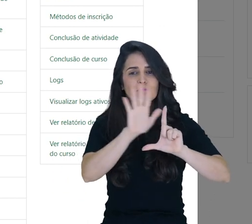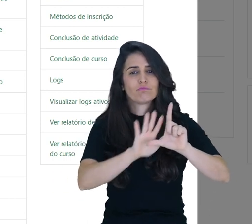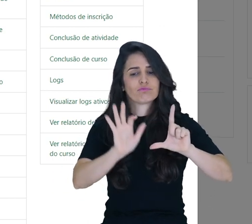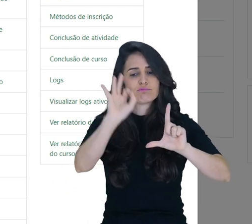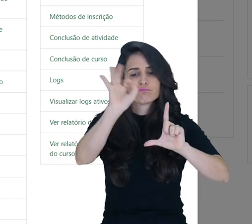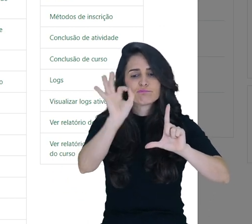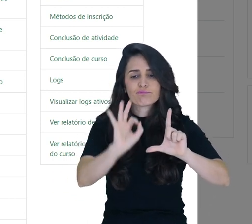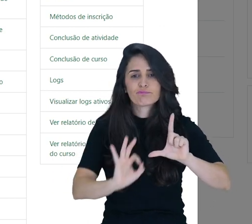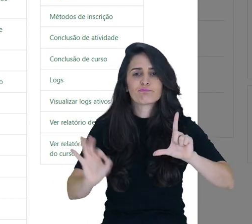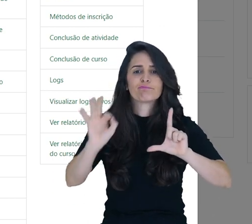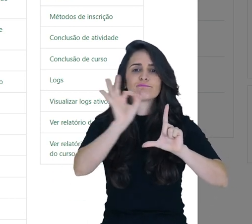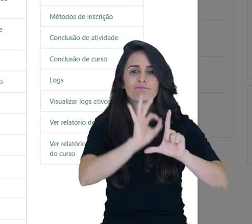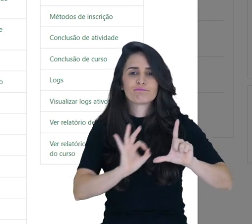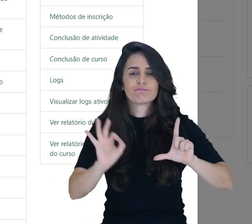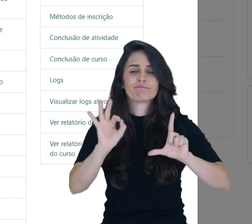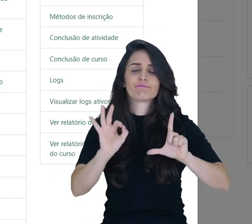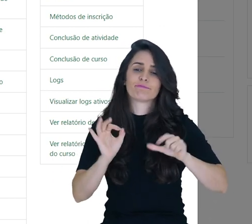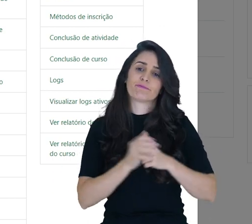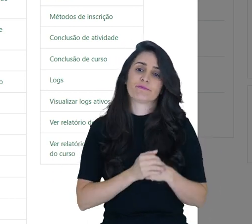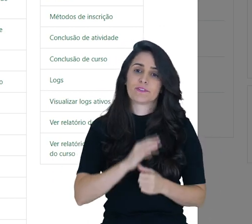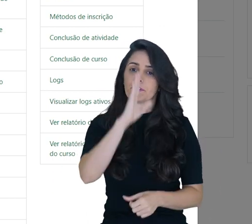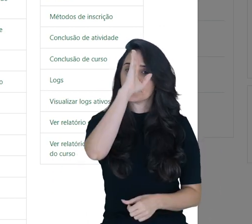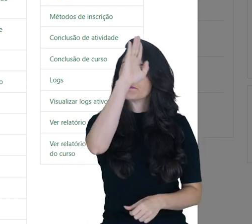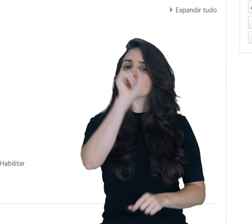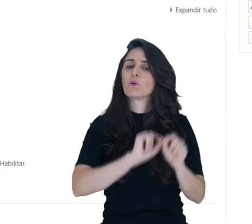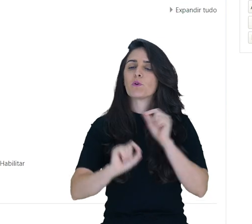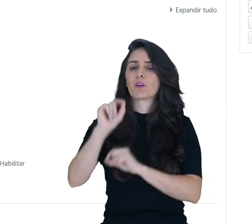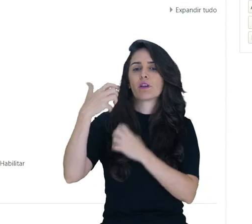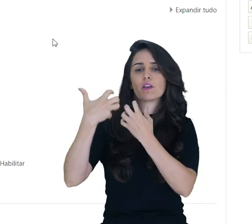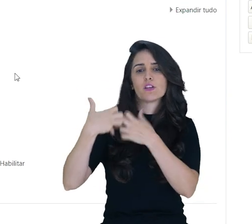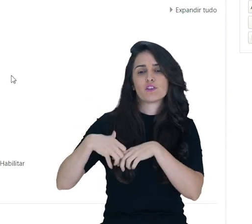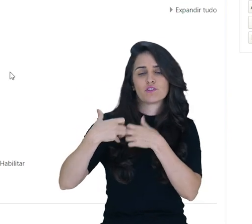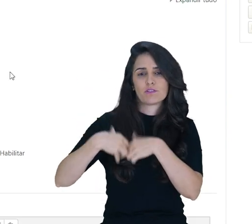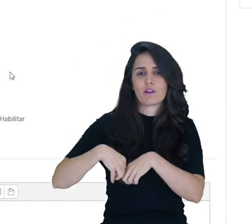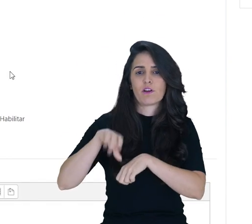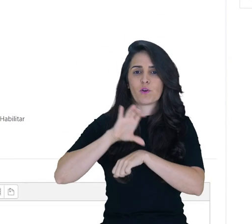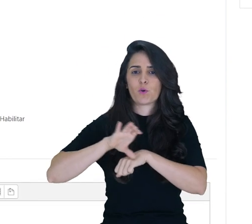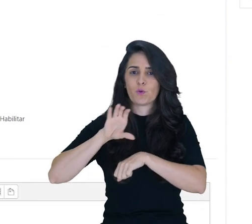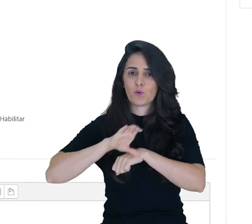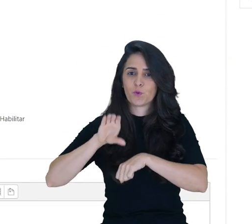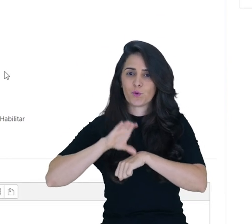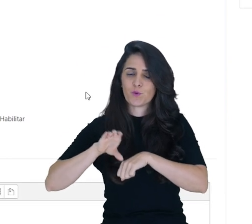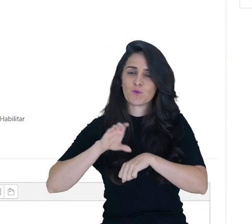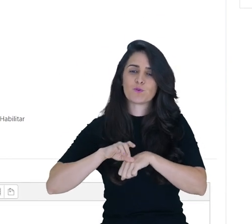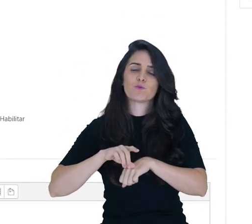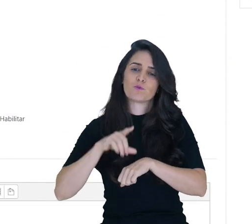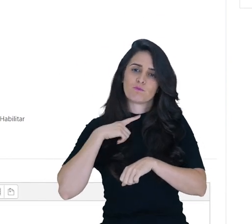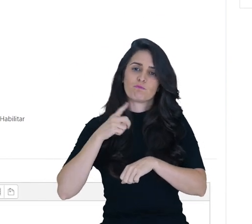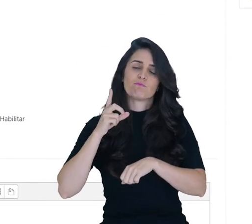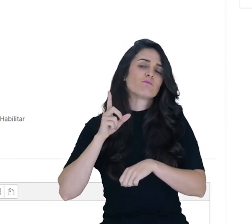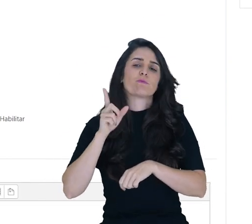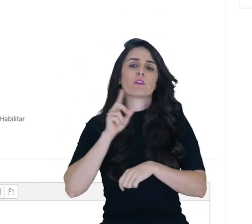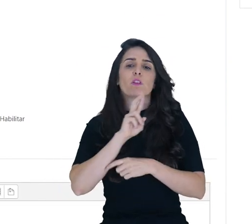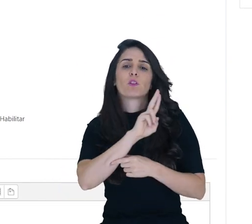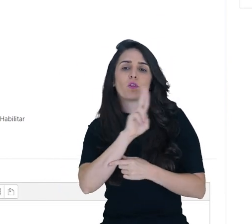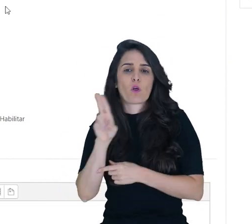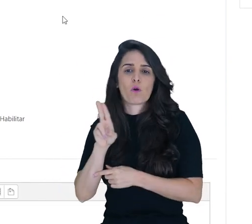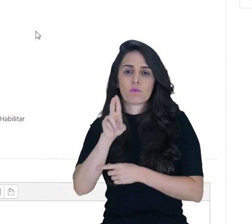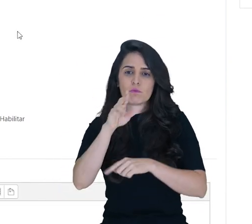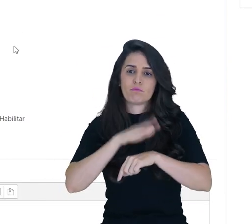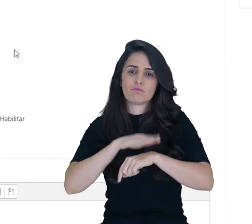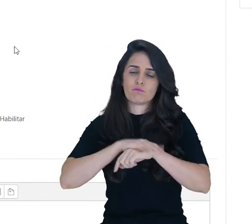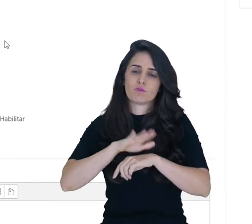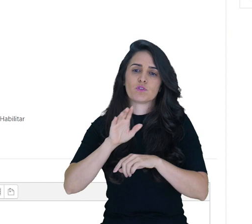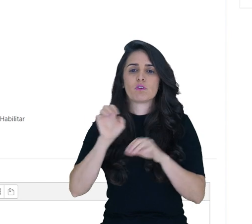importante aqui essa opção de editar as configurações do curso onde você vai manter o nome que